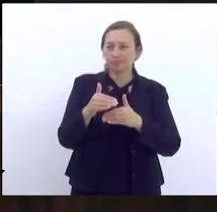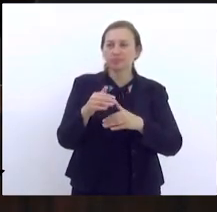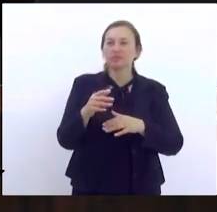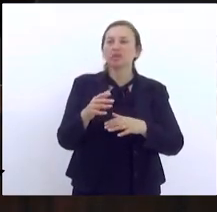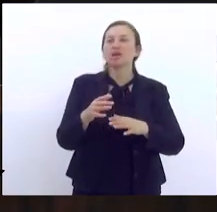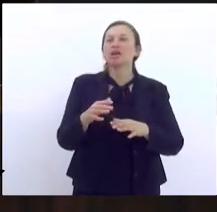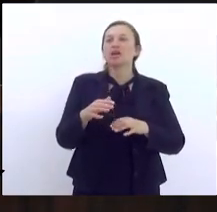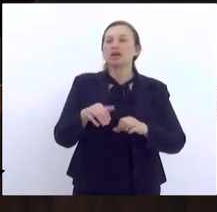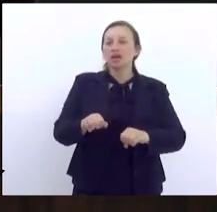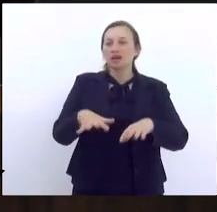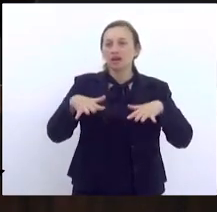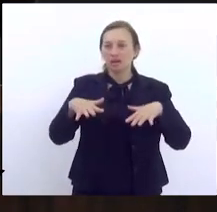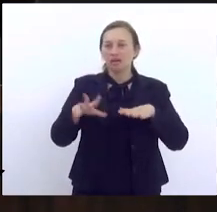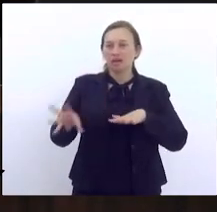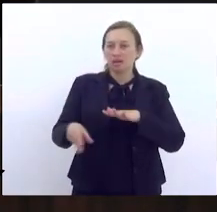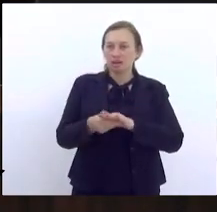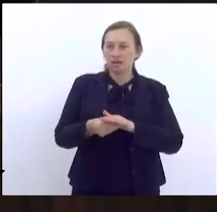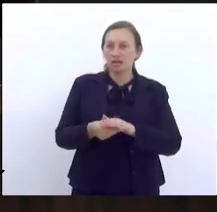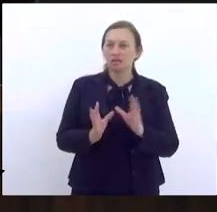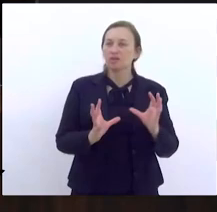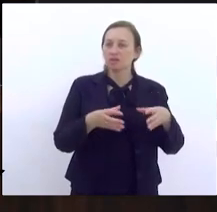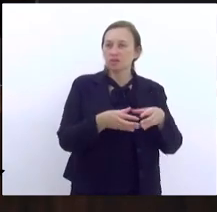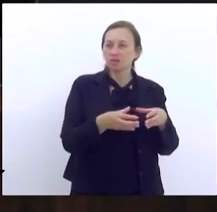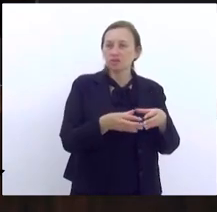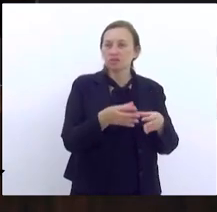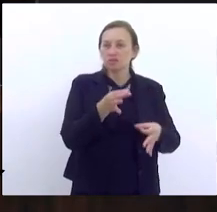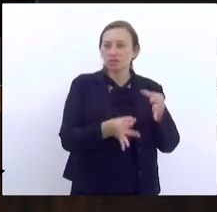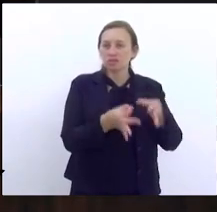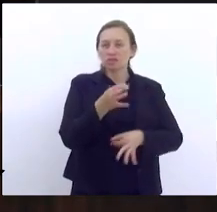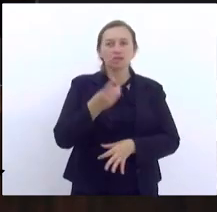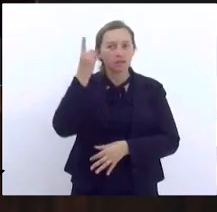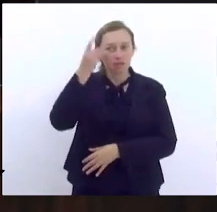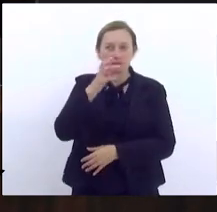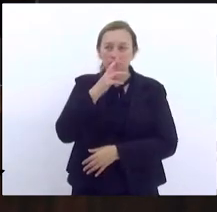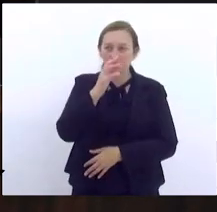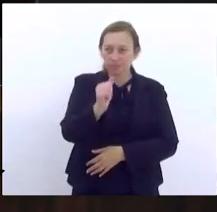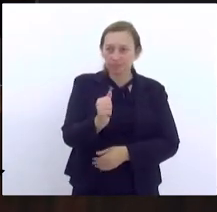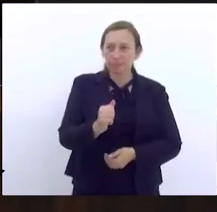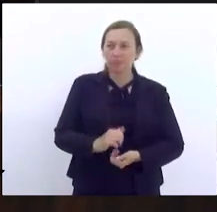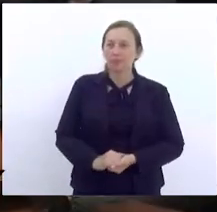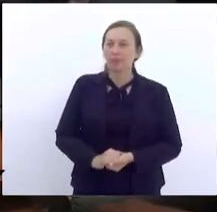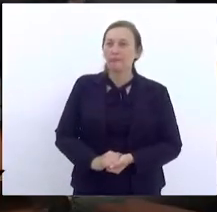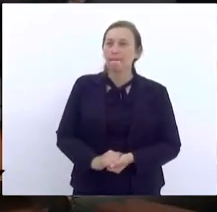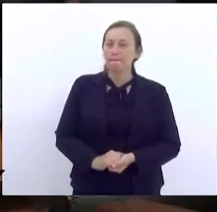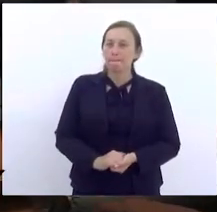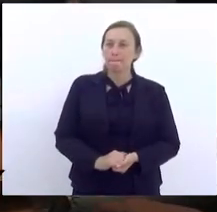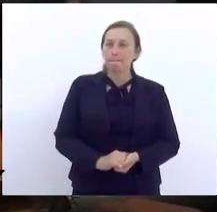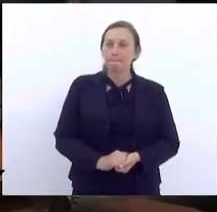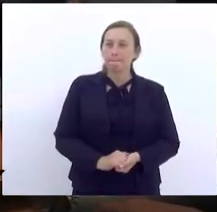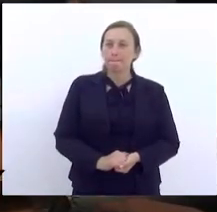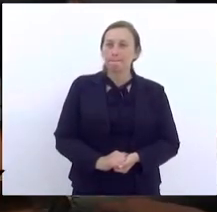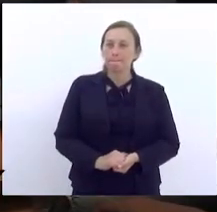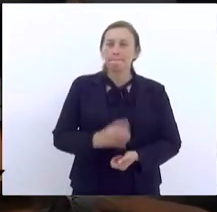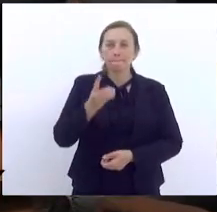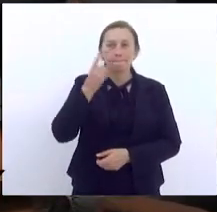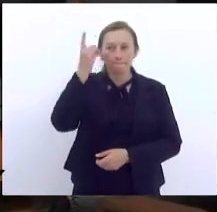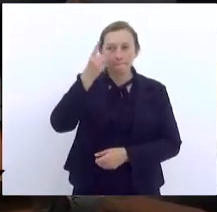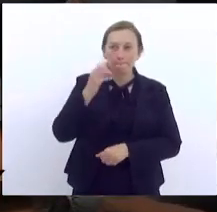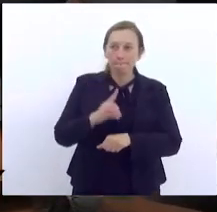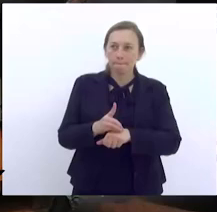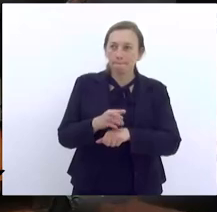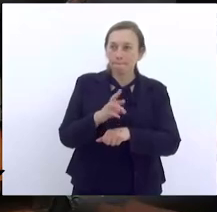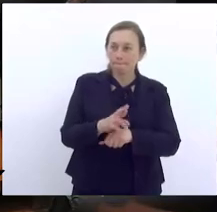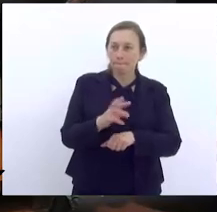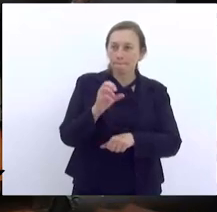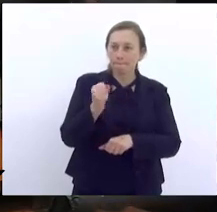para emitir parecer pela comissão de condição Justiça Deputado Rodrigo Amorim Deputado Dr Serginho